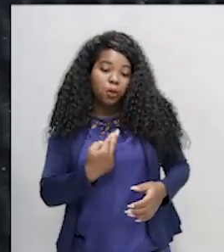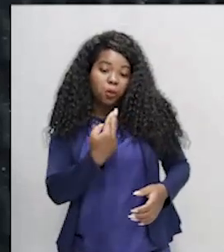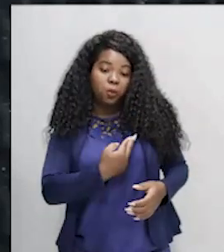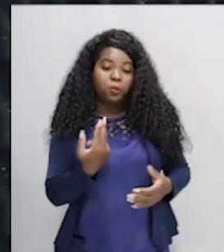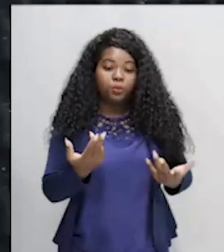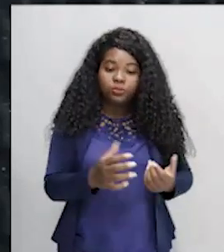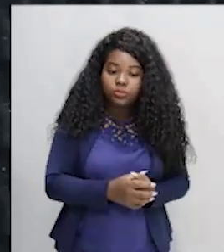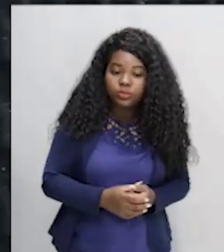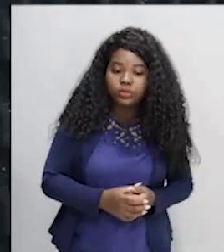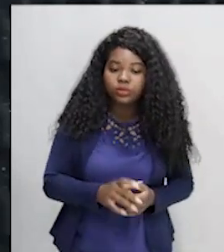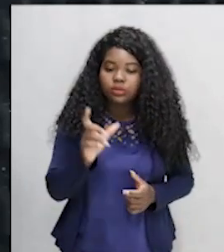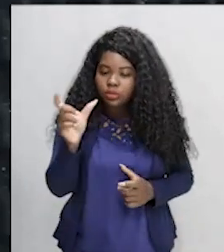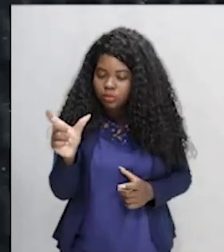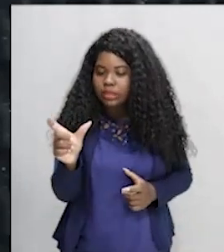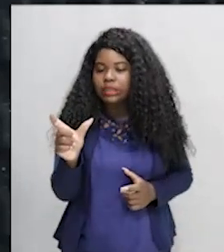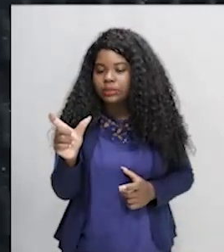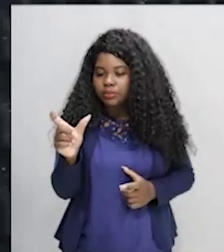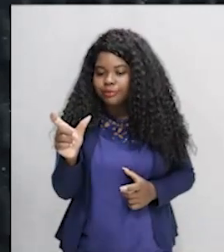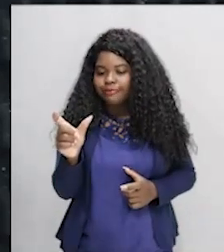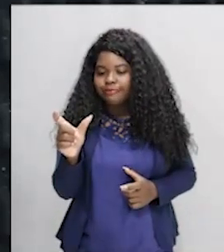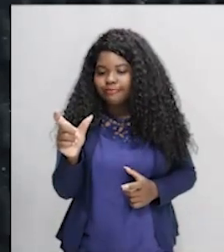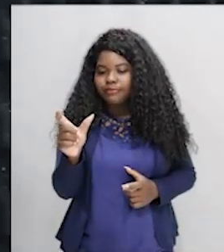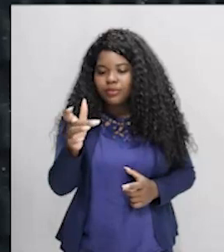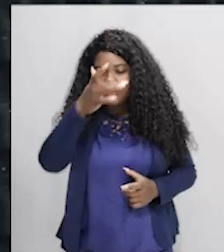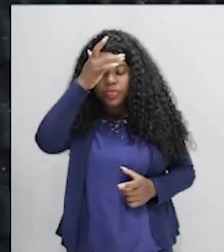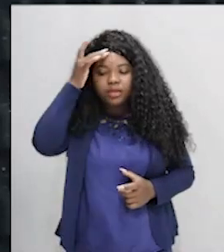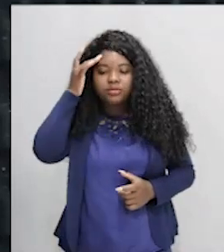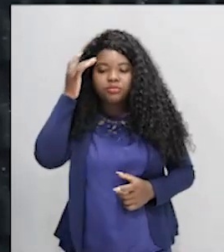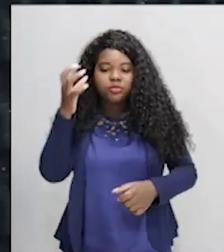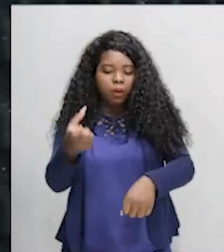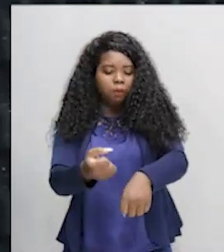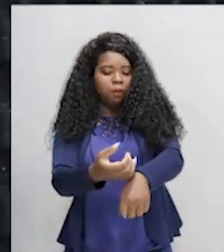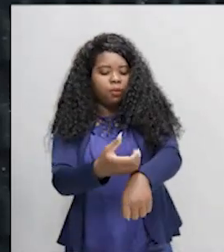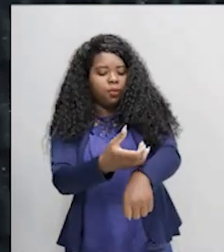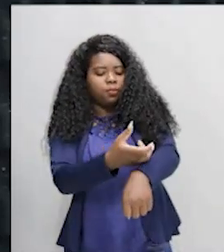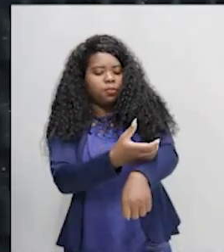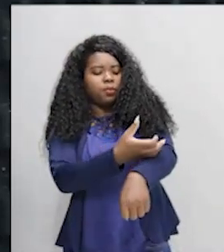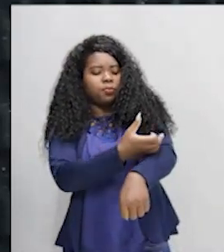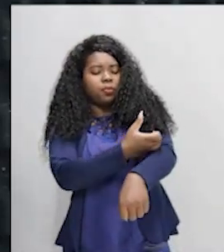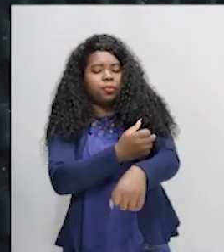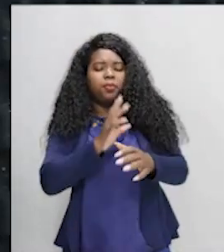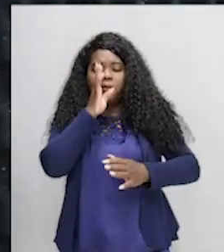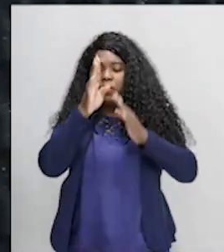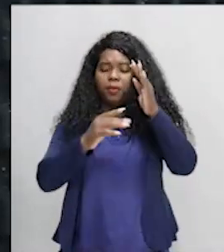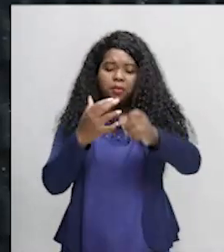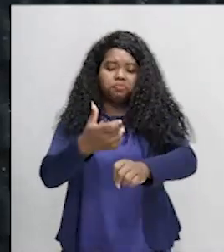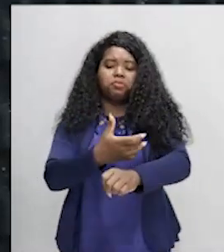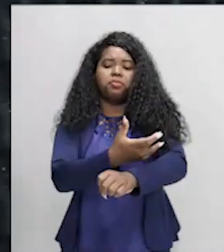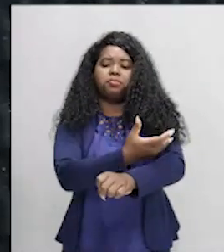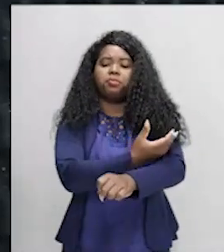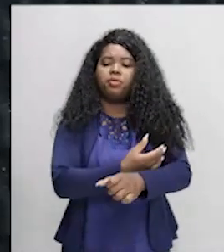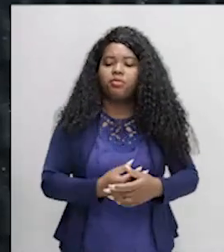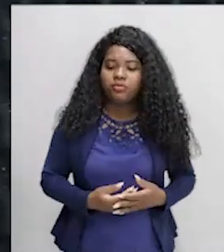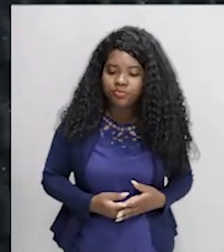palavra que a gente já falou em outras aulas, né? O pessoal que é dramático, que faz esse exagero, na verdade o drama romântico seria